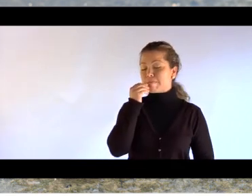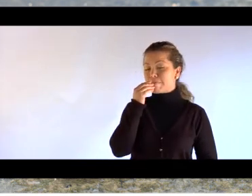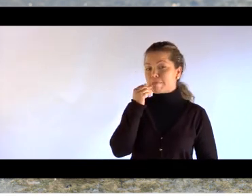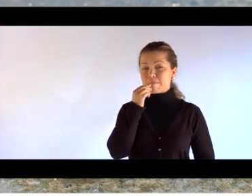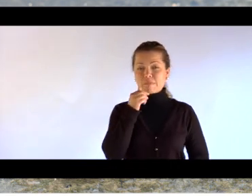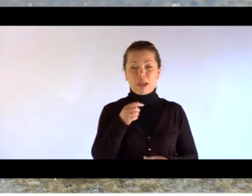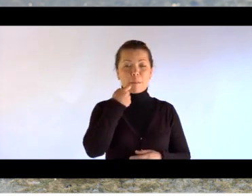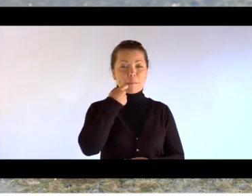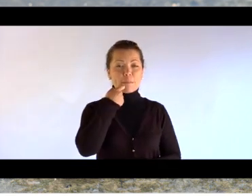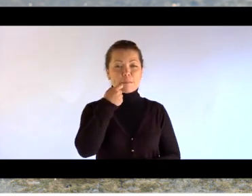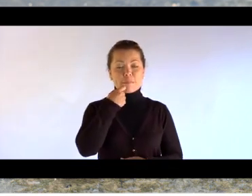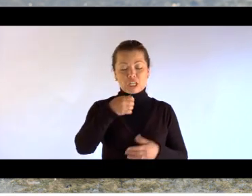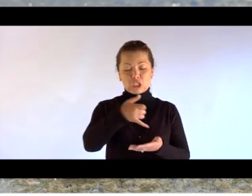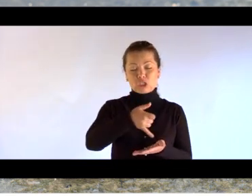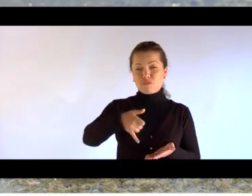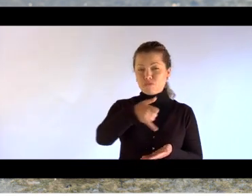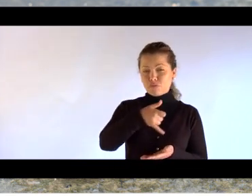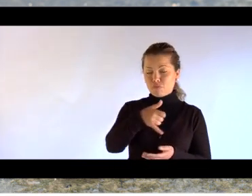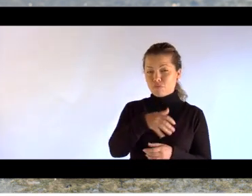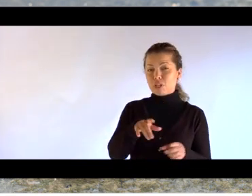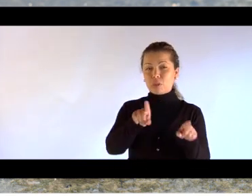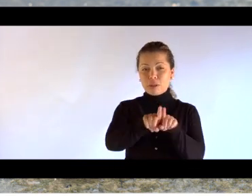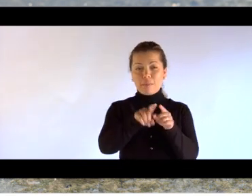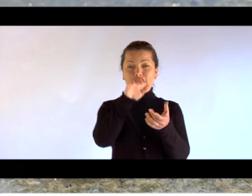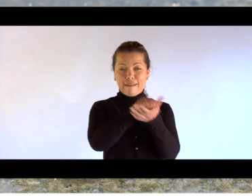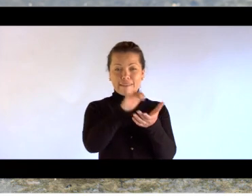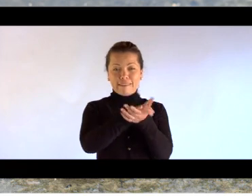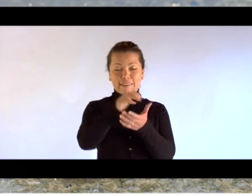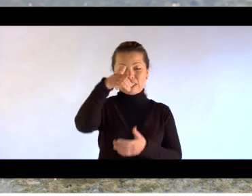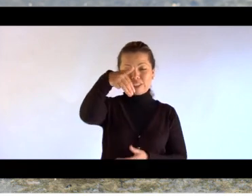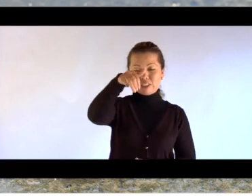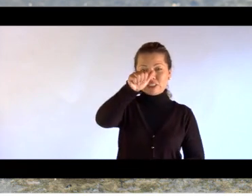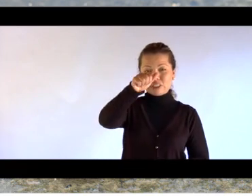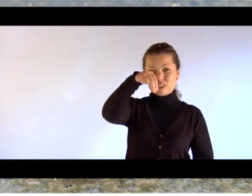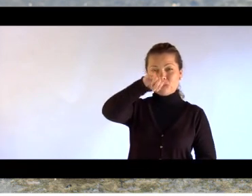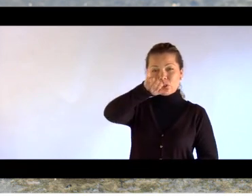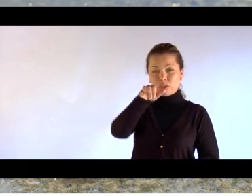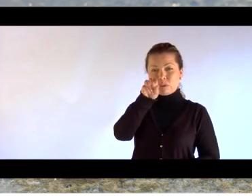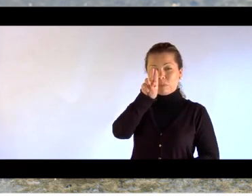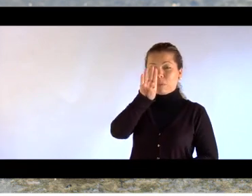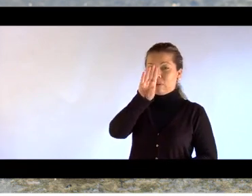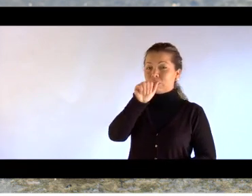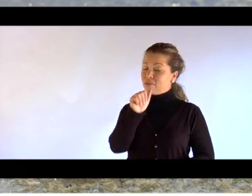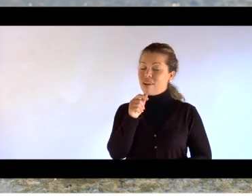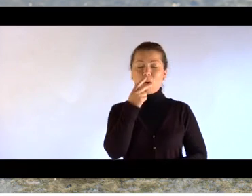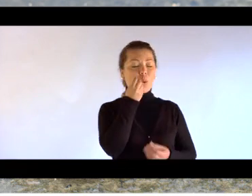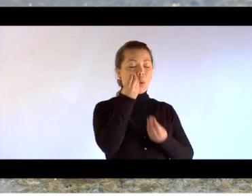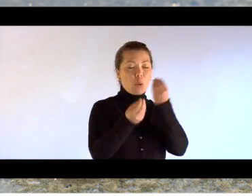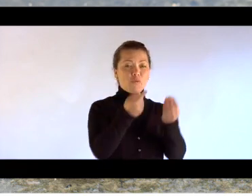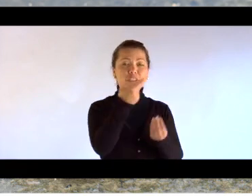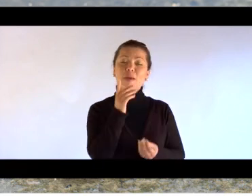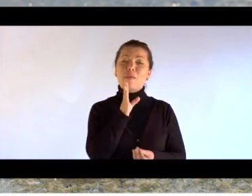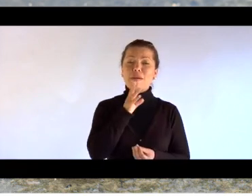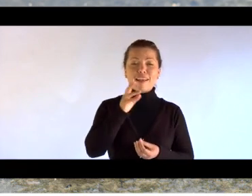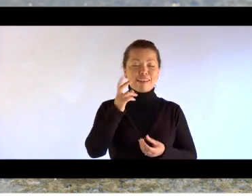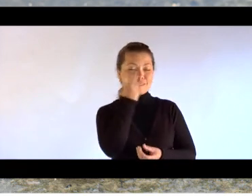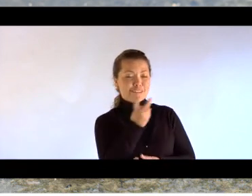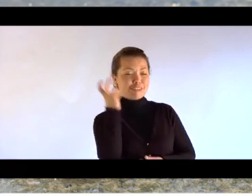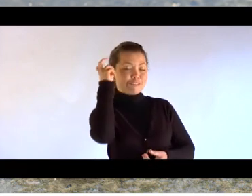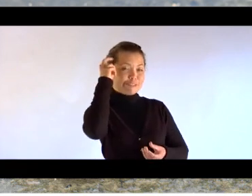lua. As comidas presentes na memória dos iguapenses contam sobre a tradição caiçara.